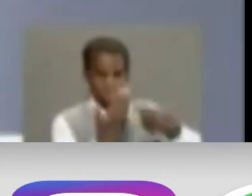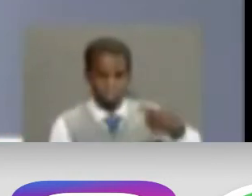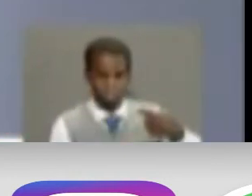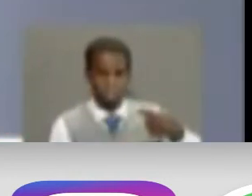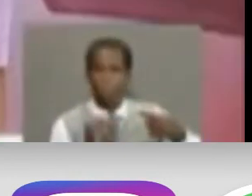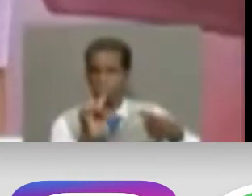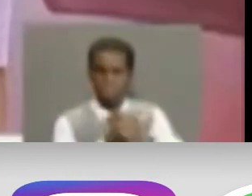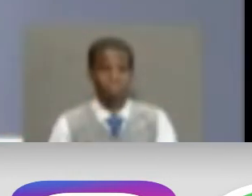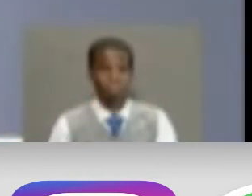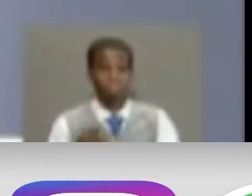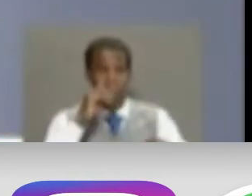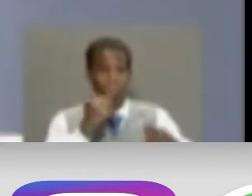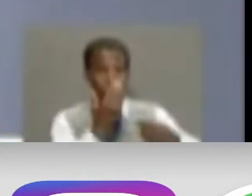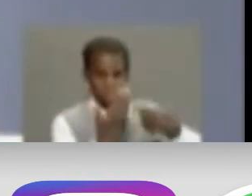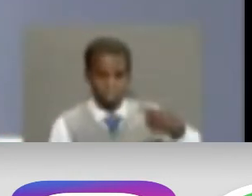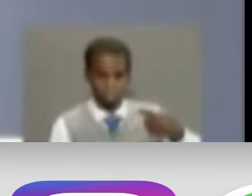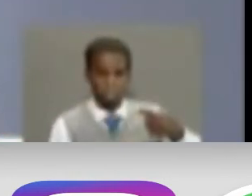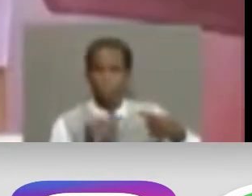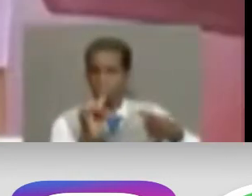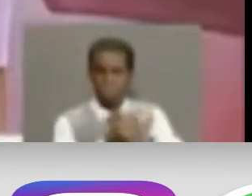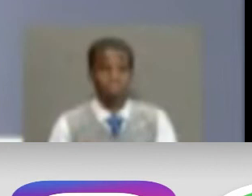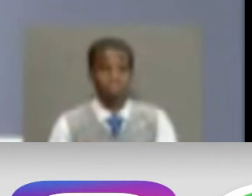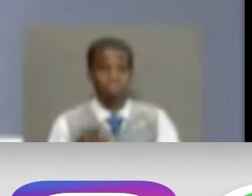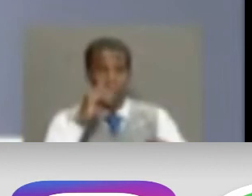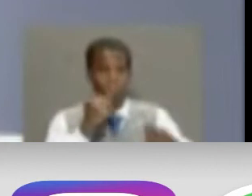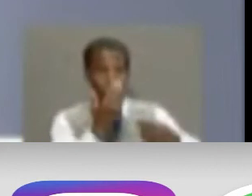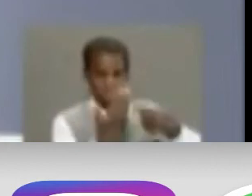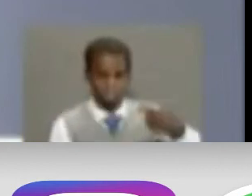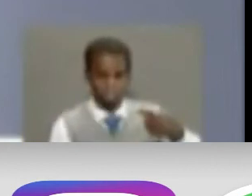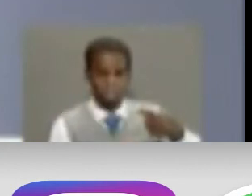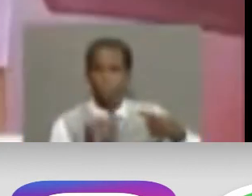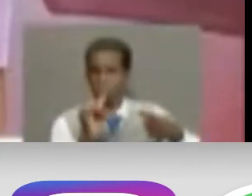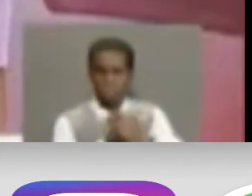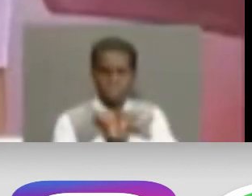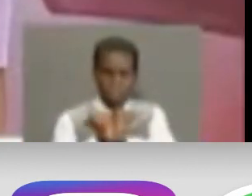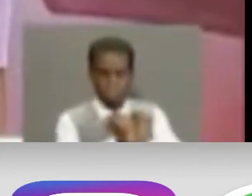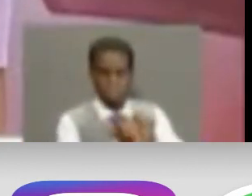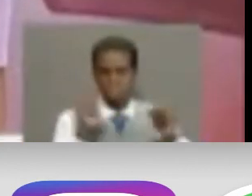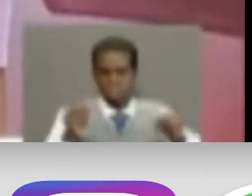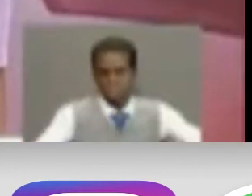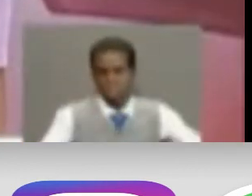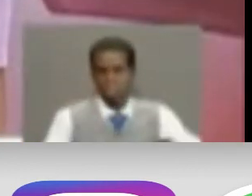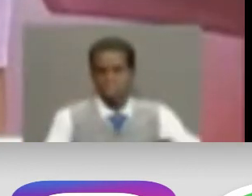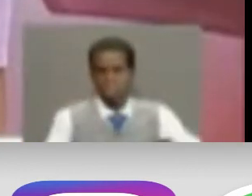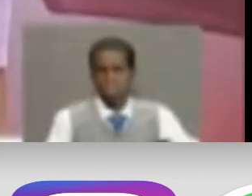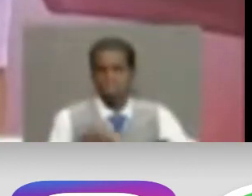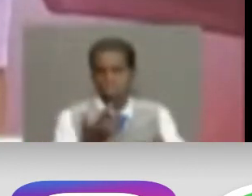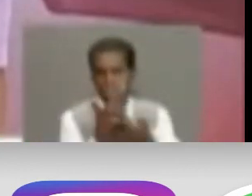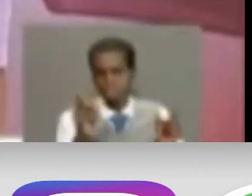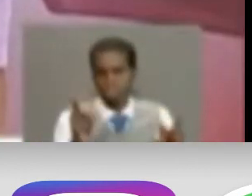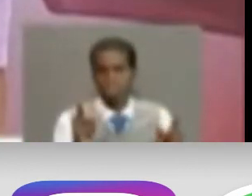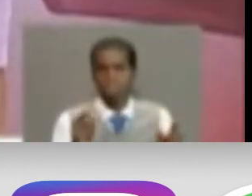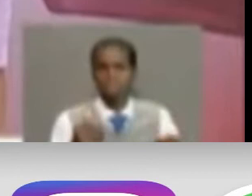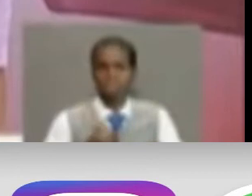essa posição. Defender o Adalberto? Não posso defender essa posição. Defender o Adalberto? Não posso defender essa posição. Defender o Adalberto? Pois, não. Posso usar. Não.